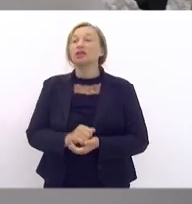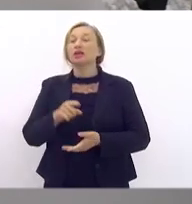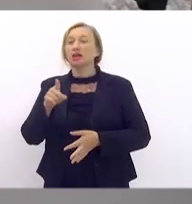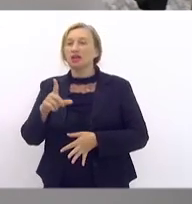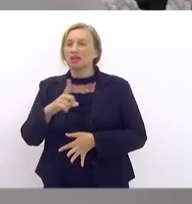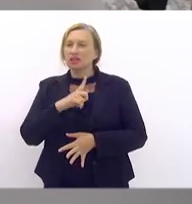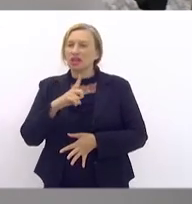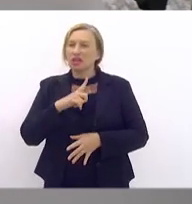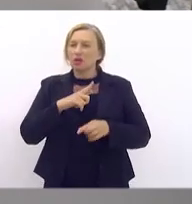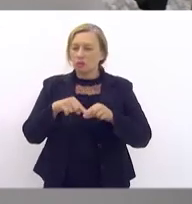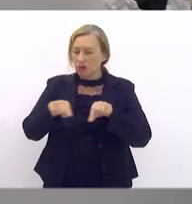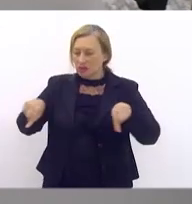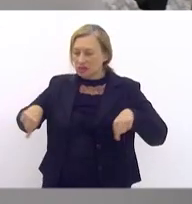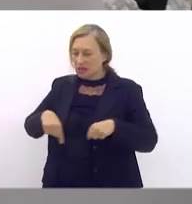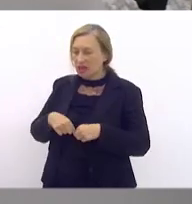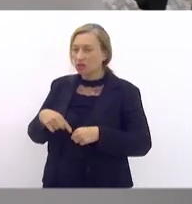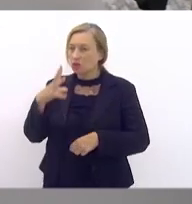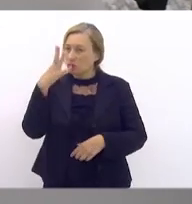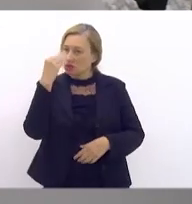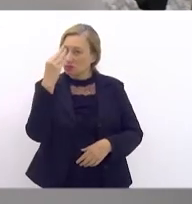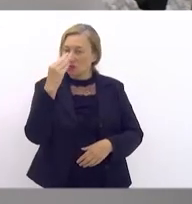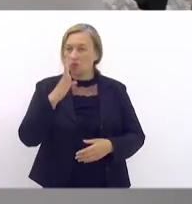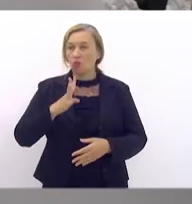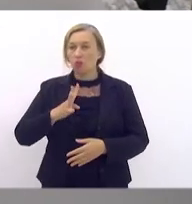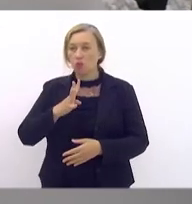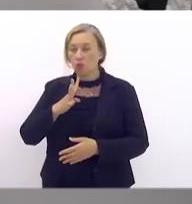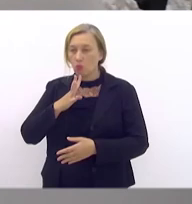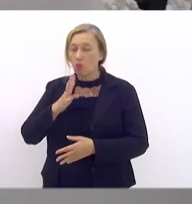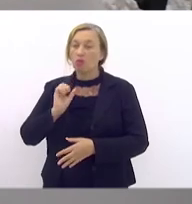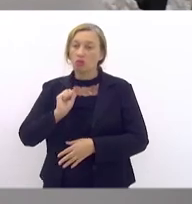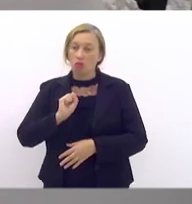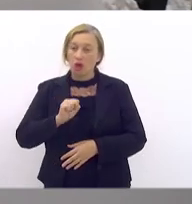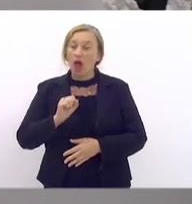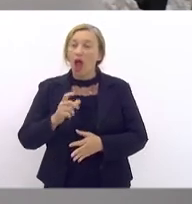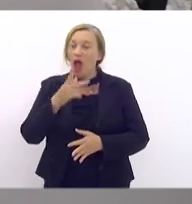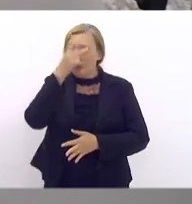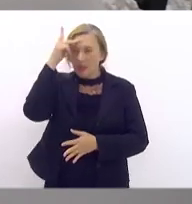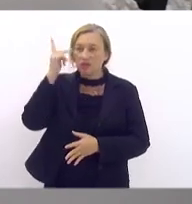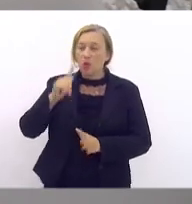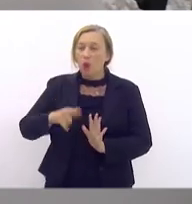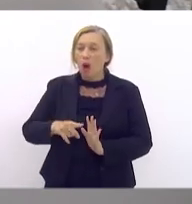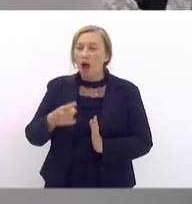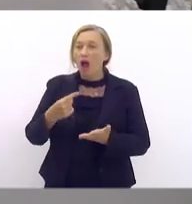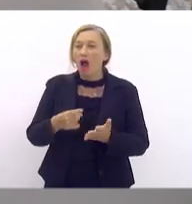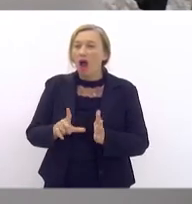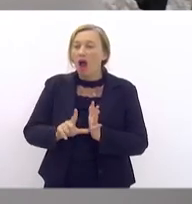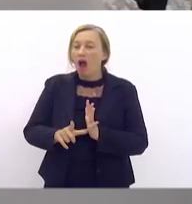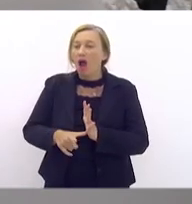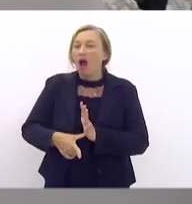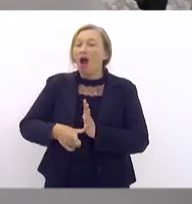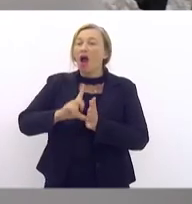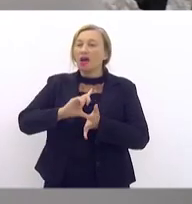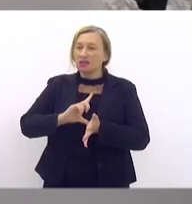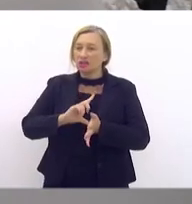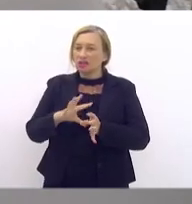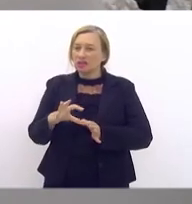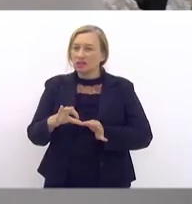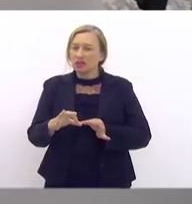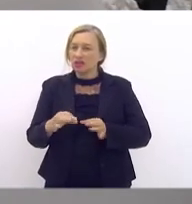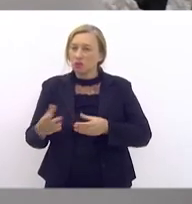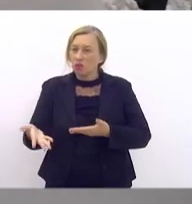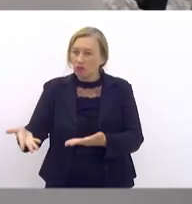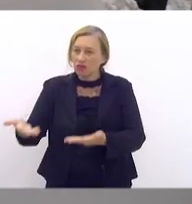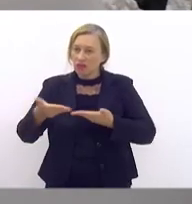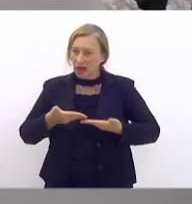a gente tem uma sala de reconhecimento é preciso que a pessoa antes de ser realizado o alinhamento presencial é preciso que